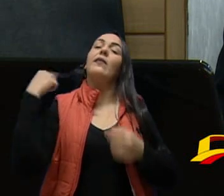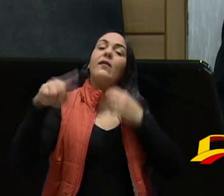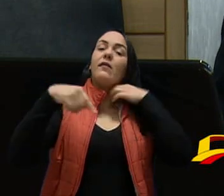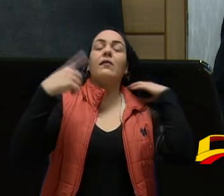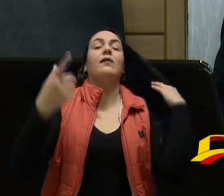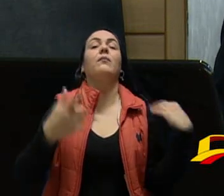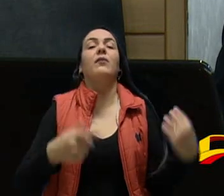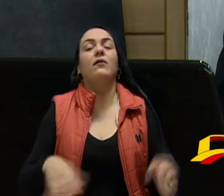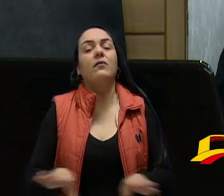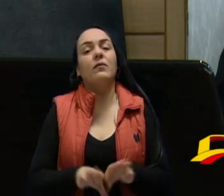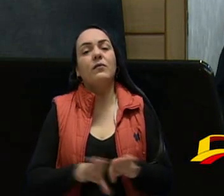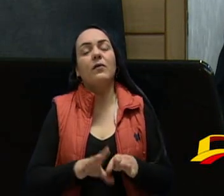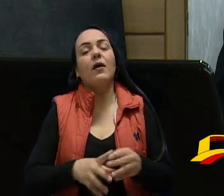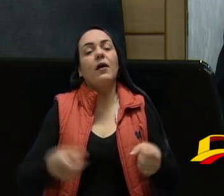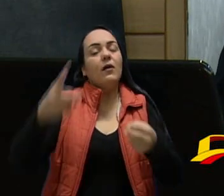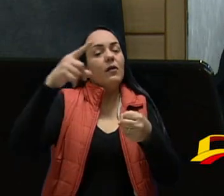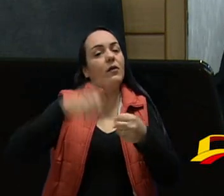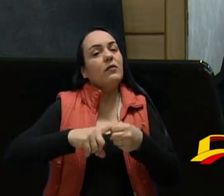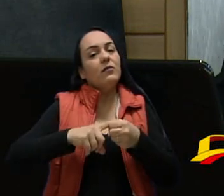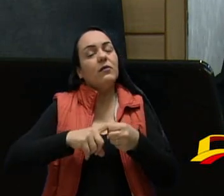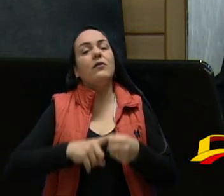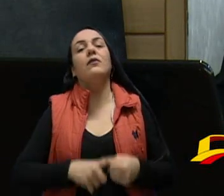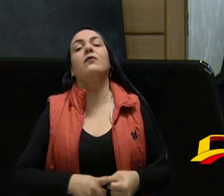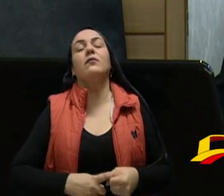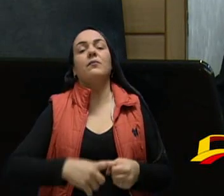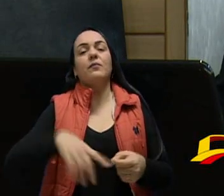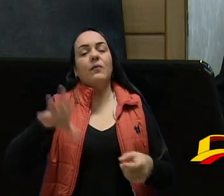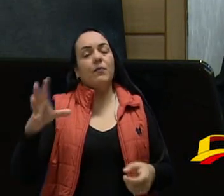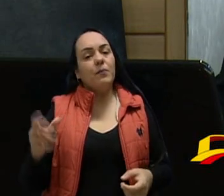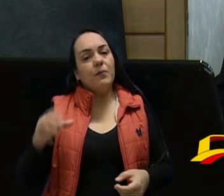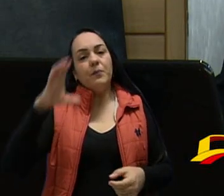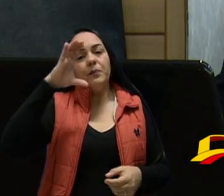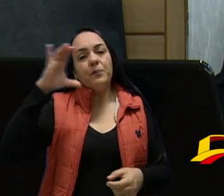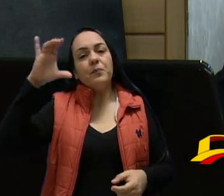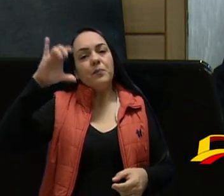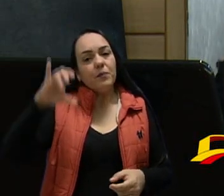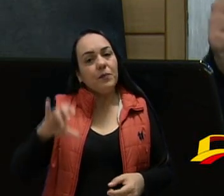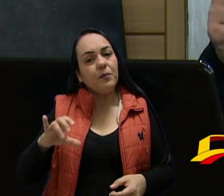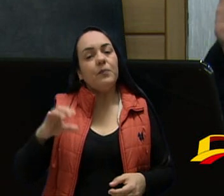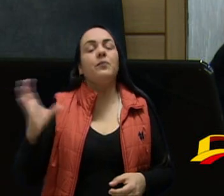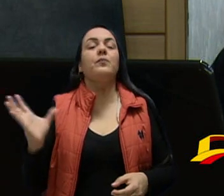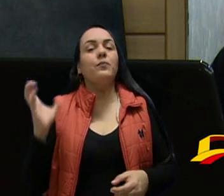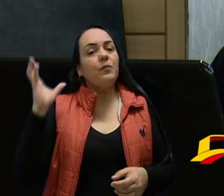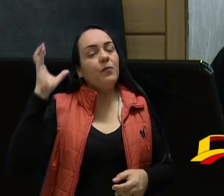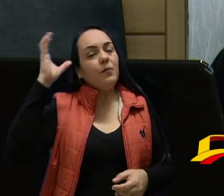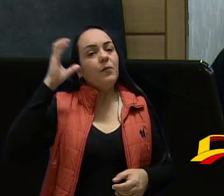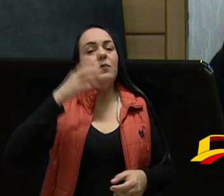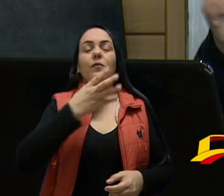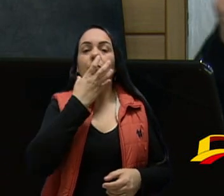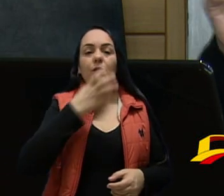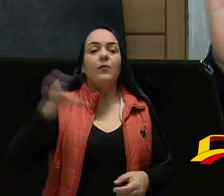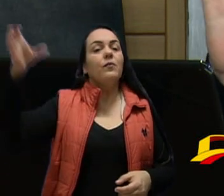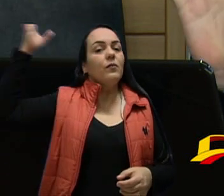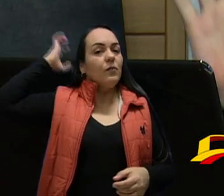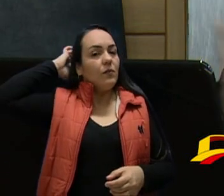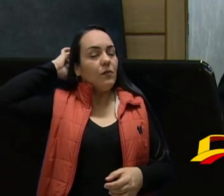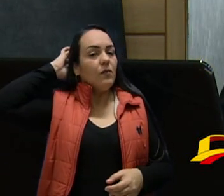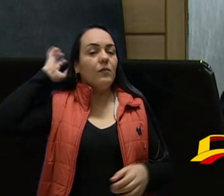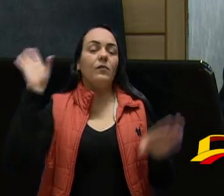após o o silêncio é volto de novo as ele sai e agora fernando o senhor vereador perry que vai querer